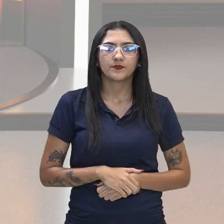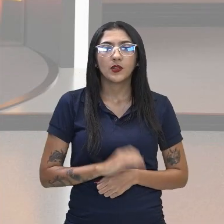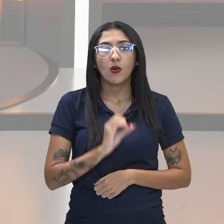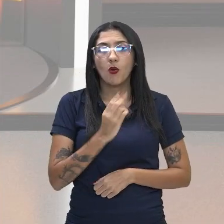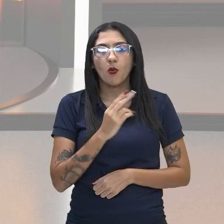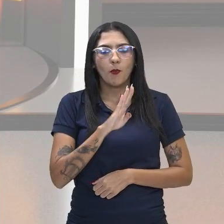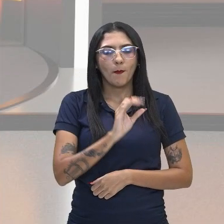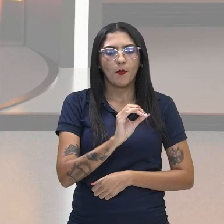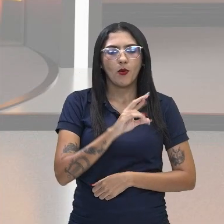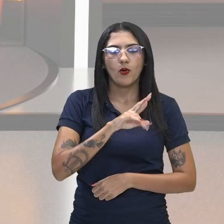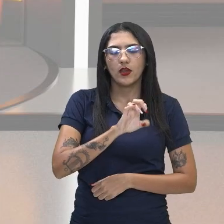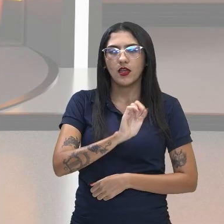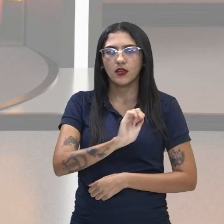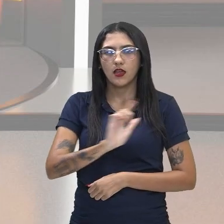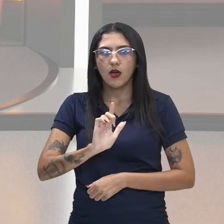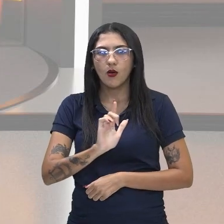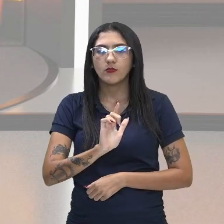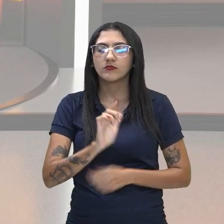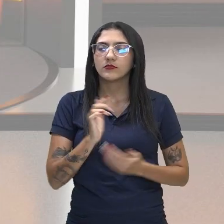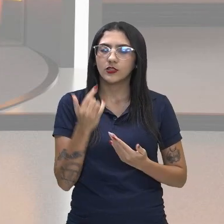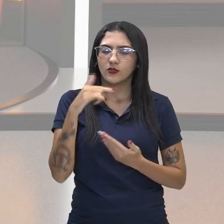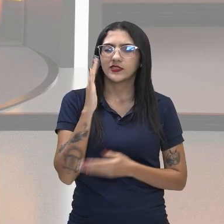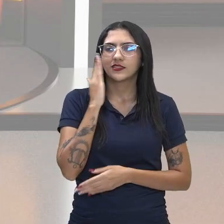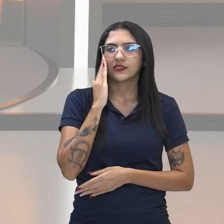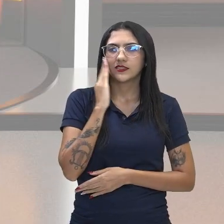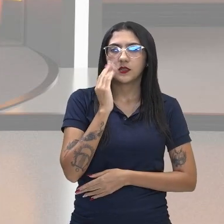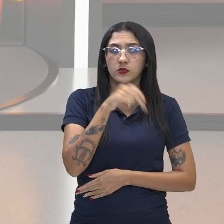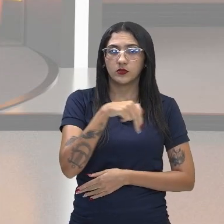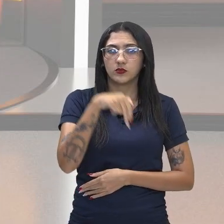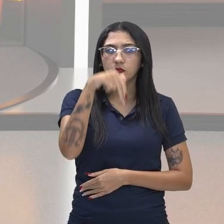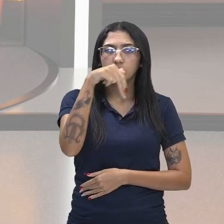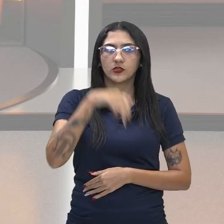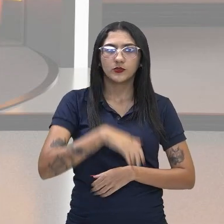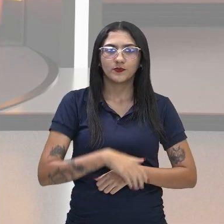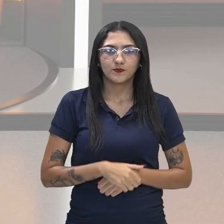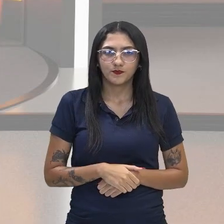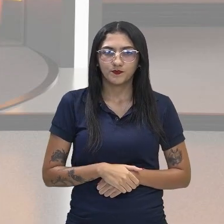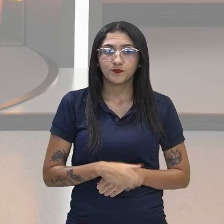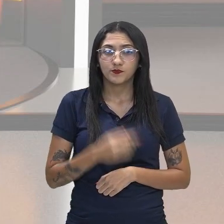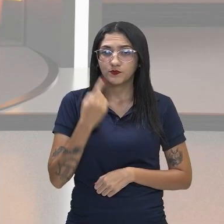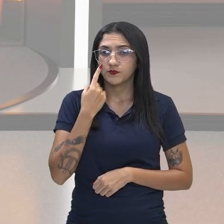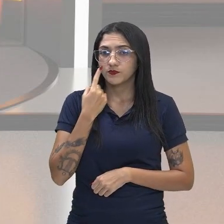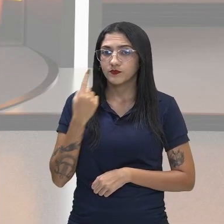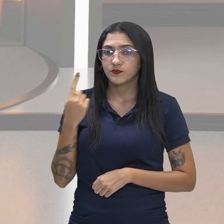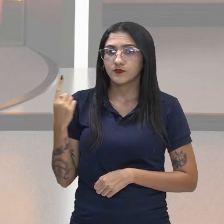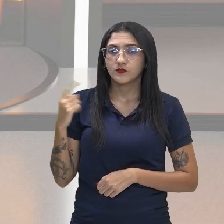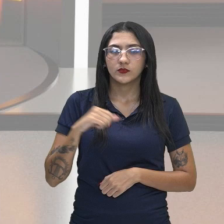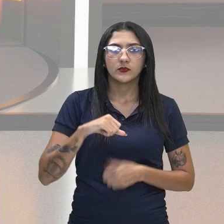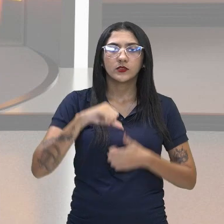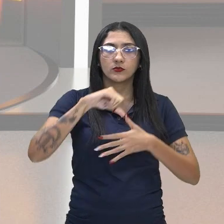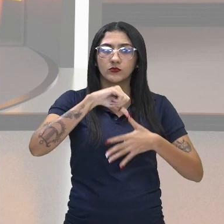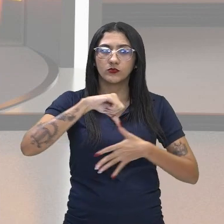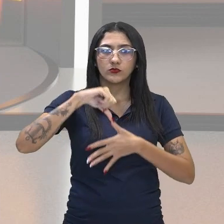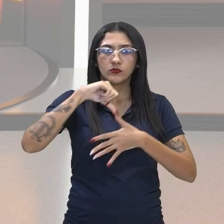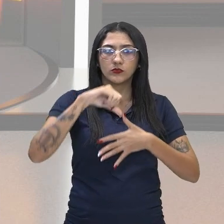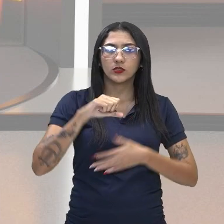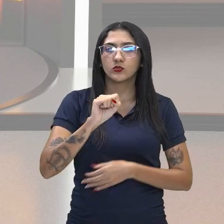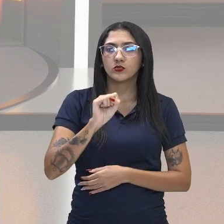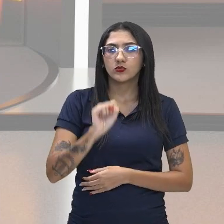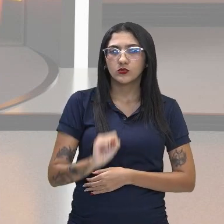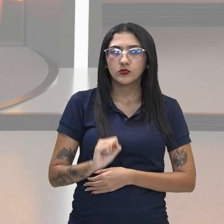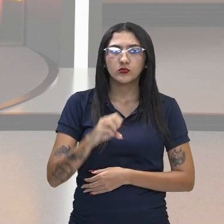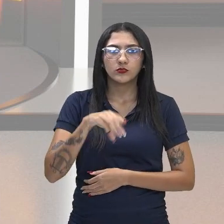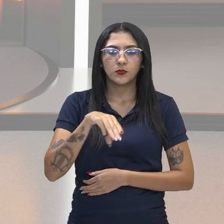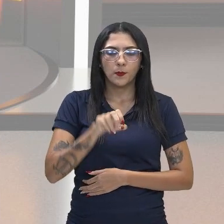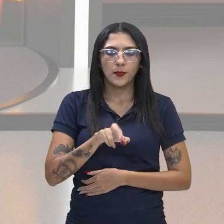Você já sabe que está no norte. Quando a gente tem aqui, olha, sul, meridional ou austral, então a gente